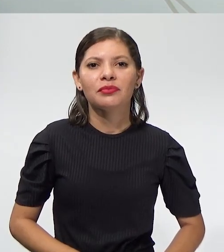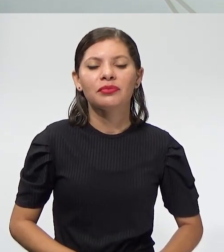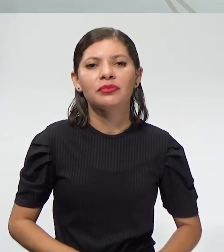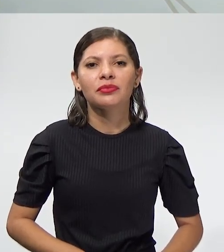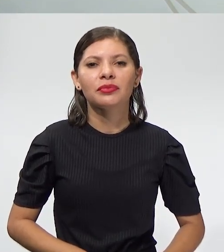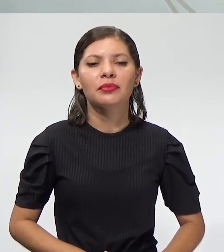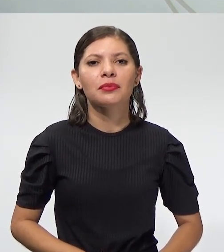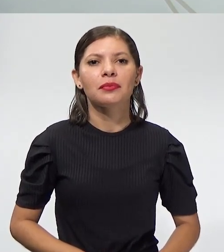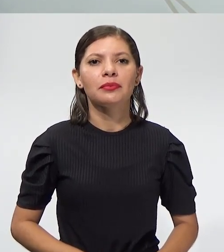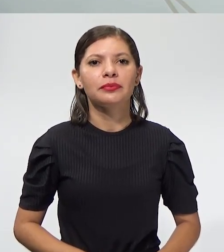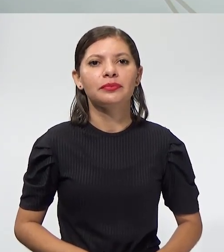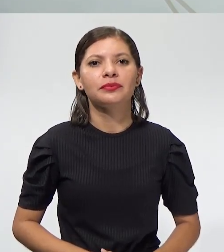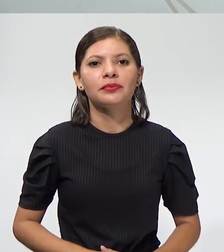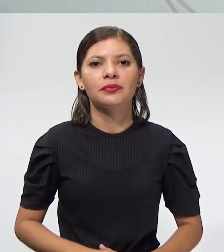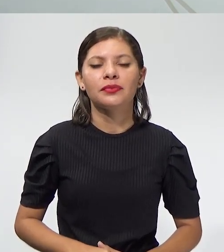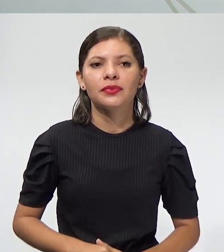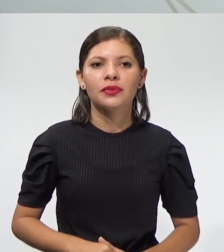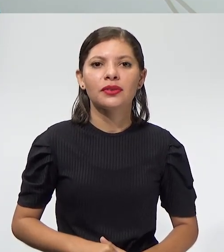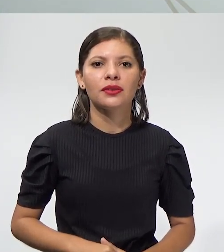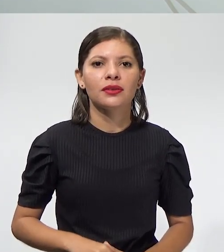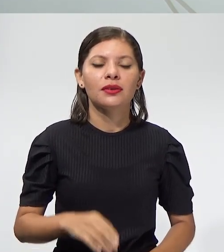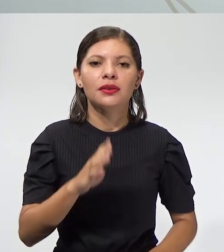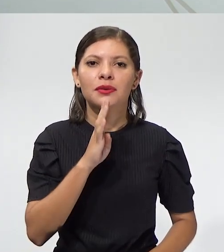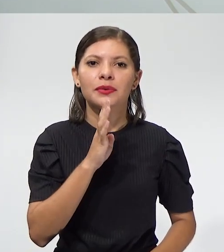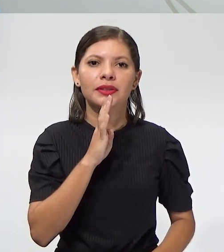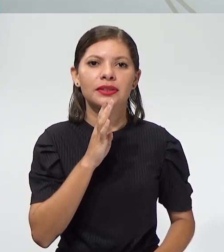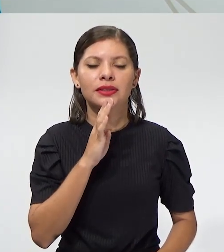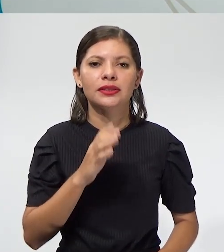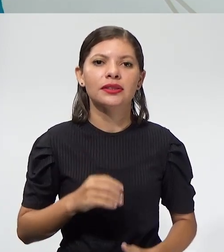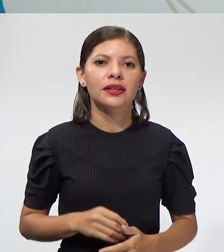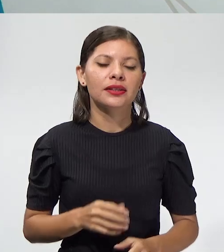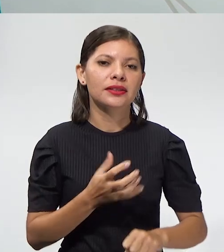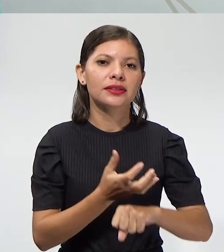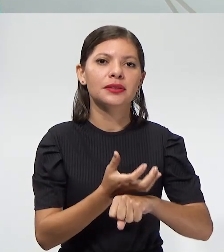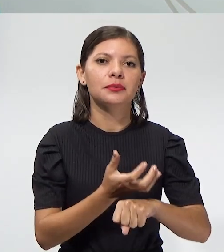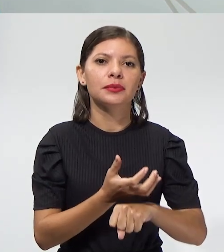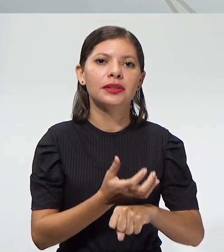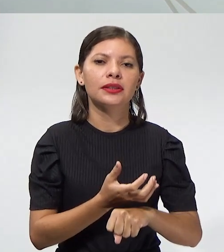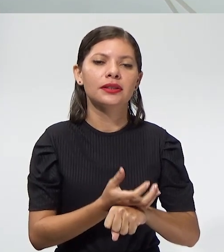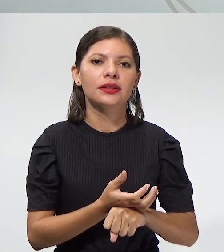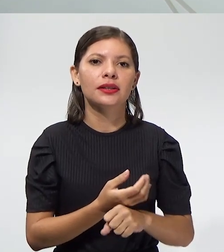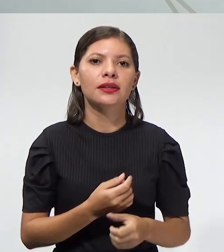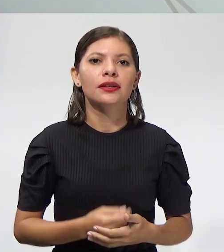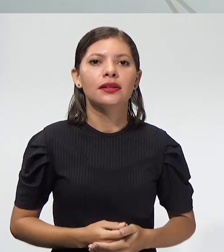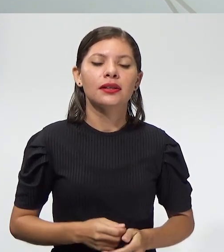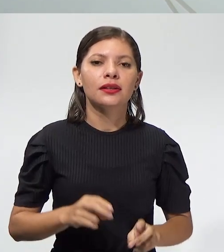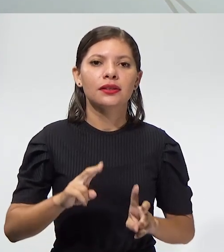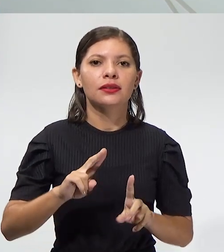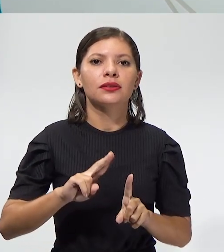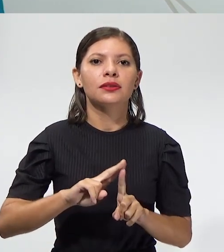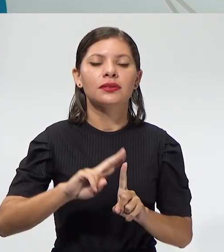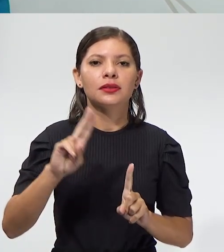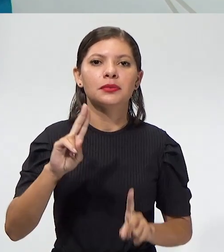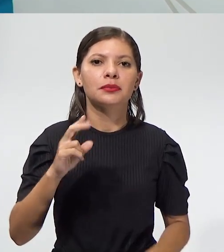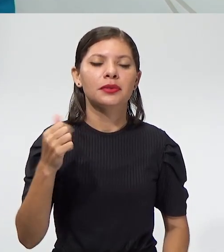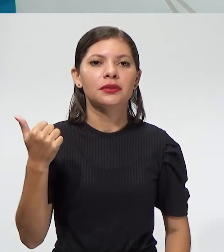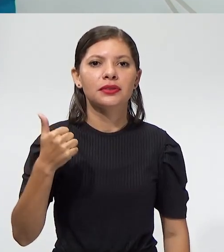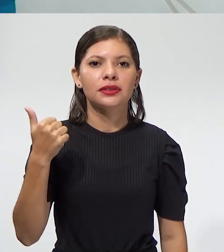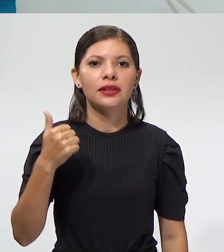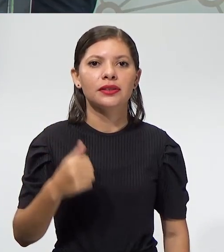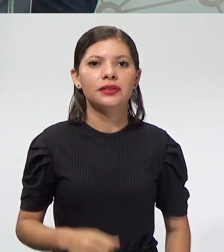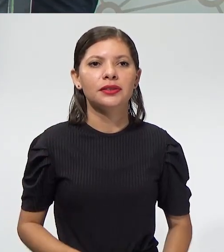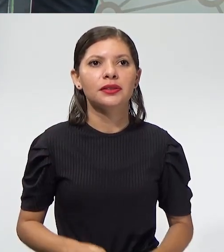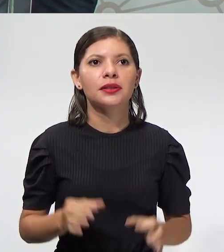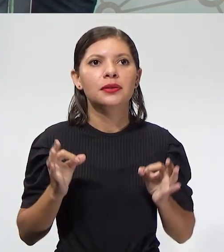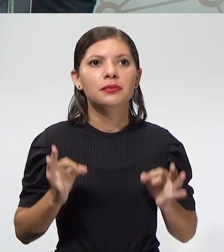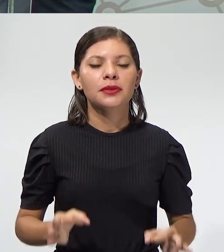Então, vamos conhecer um pouco mais sobre a nossa disciplina, especialmente nossa primeira unidade, né, professor Saulo?